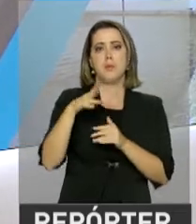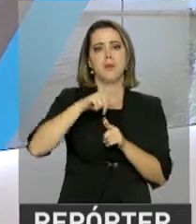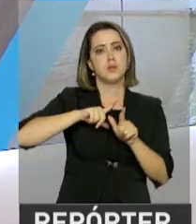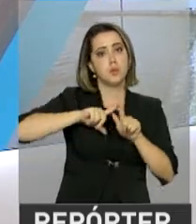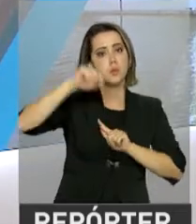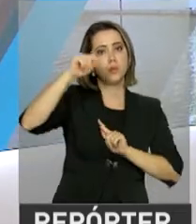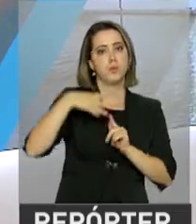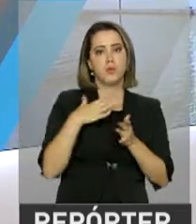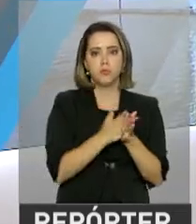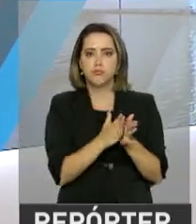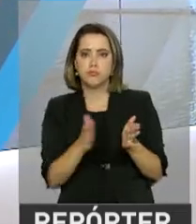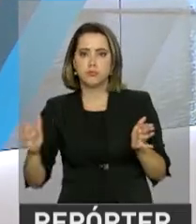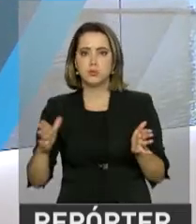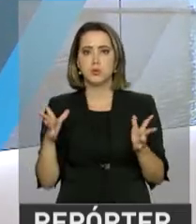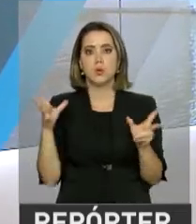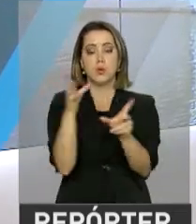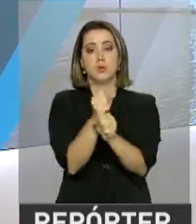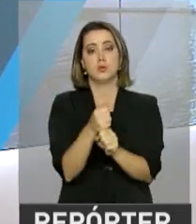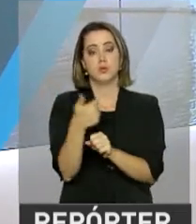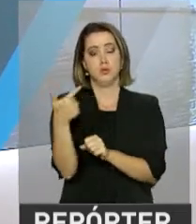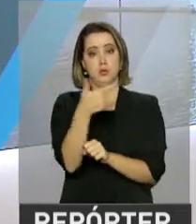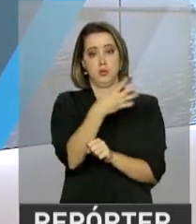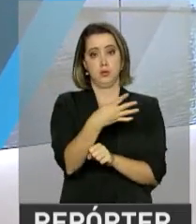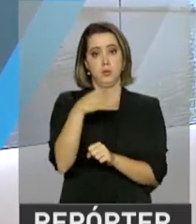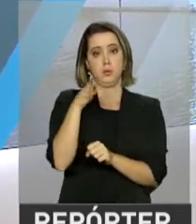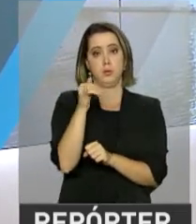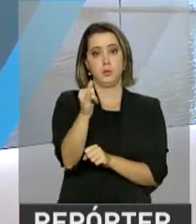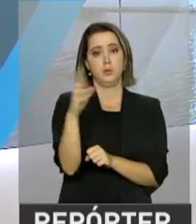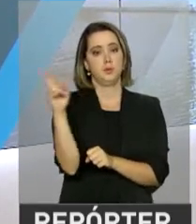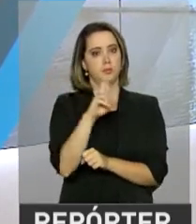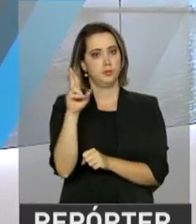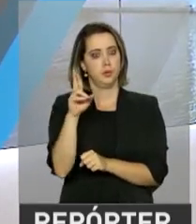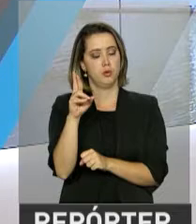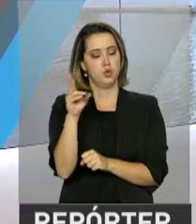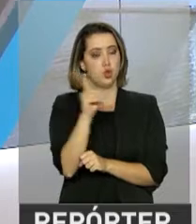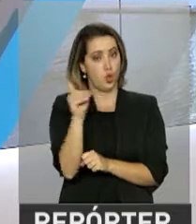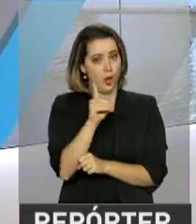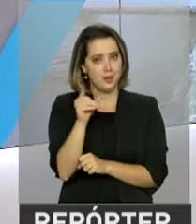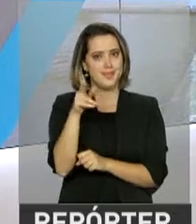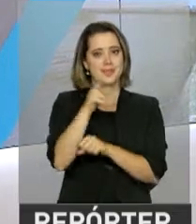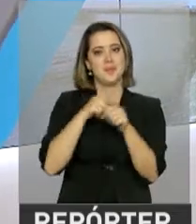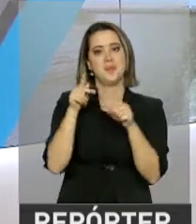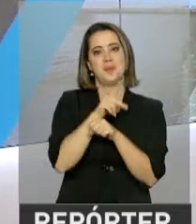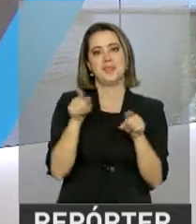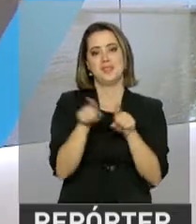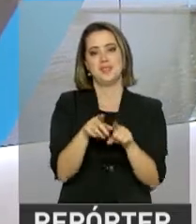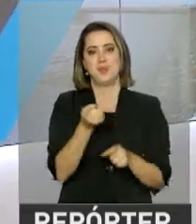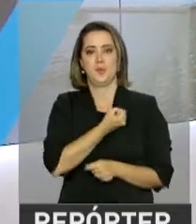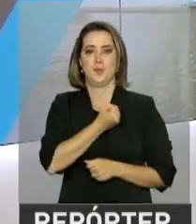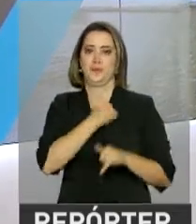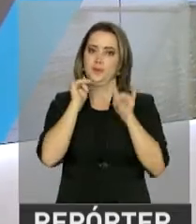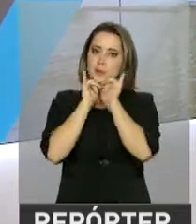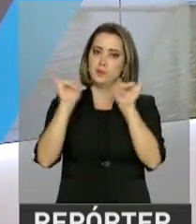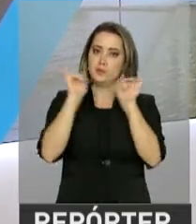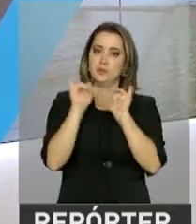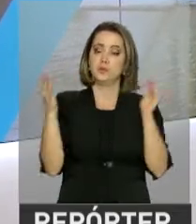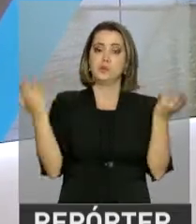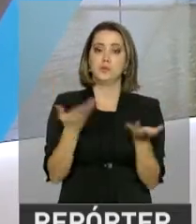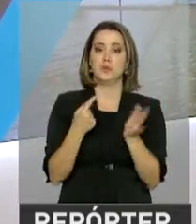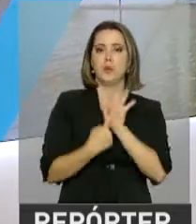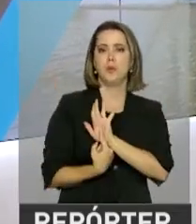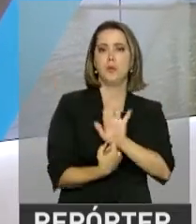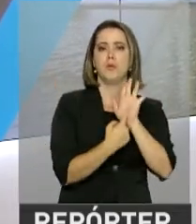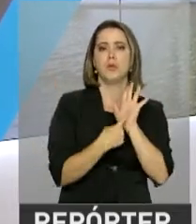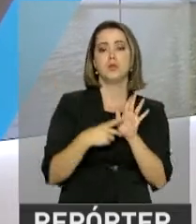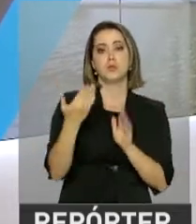recorde no período com um saldo de 14 bilhões de dólares para o país os números divulgados hoje mostram ainda que o governo